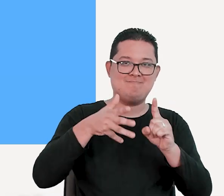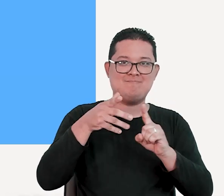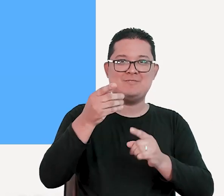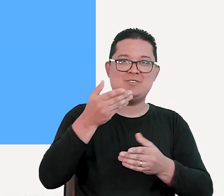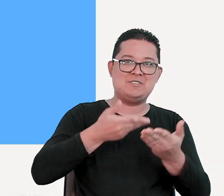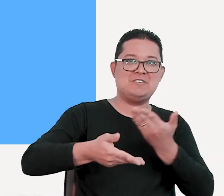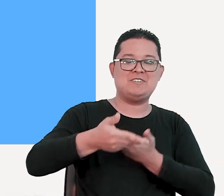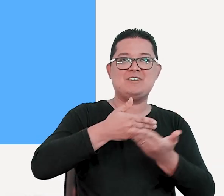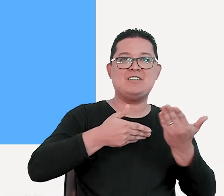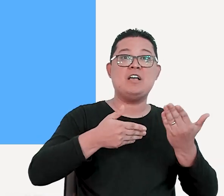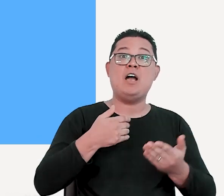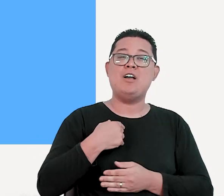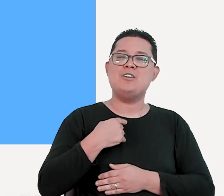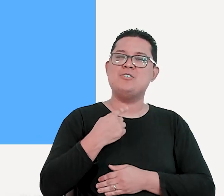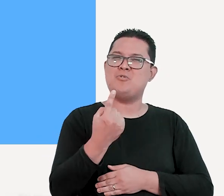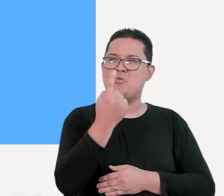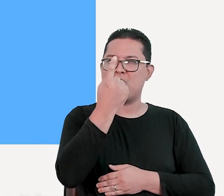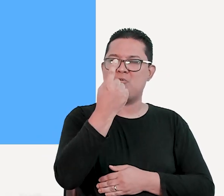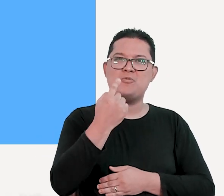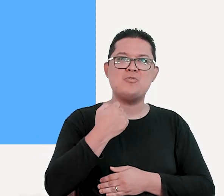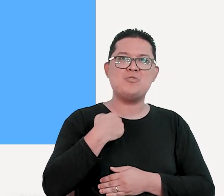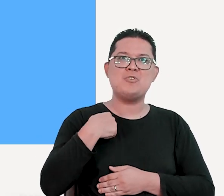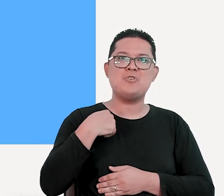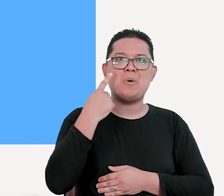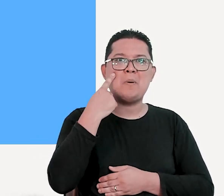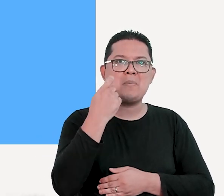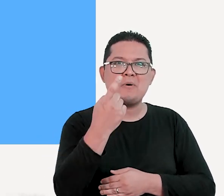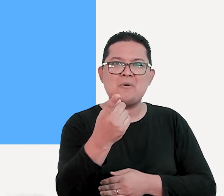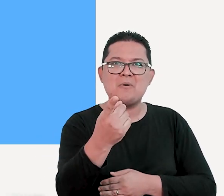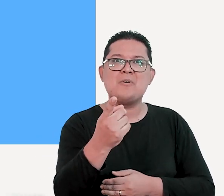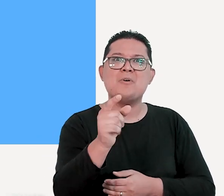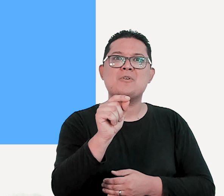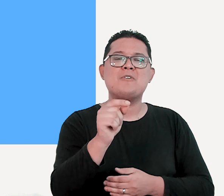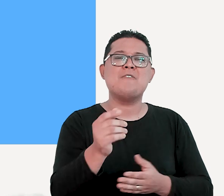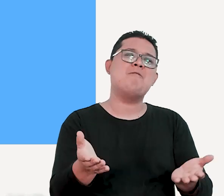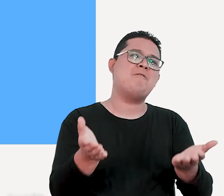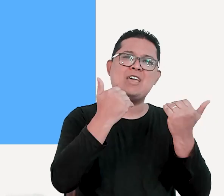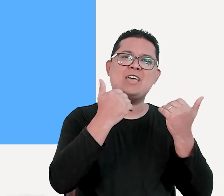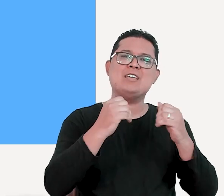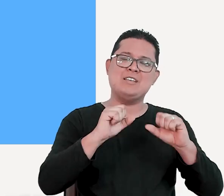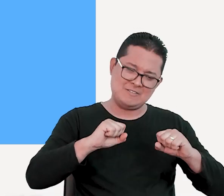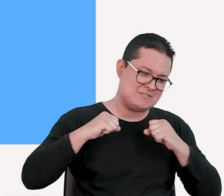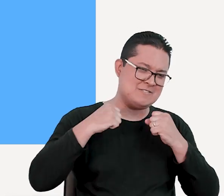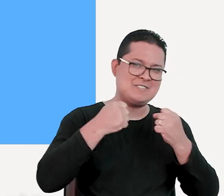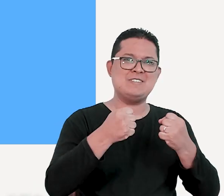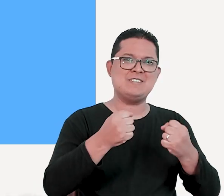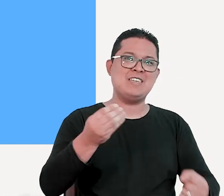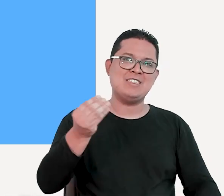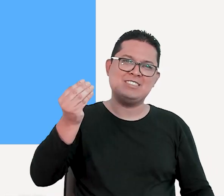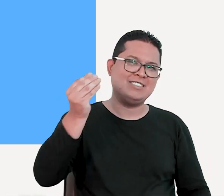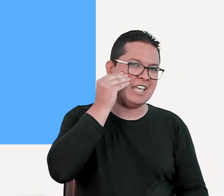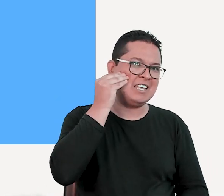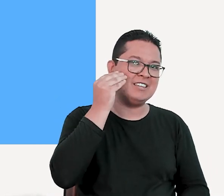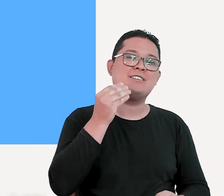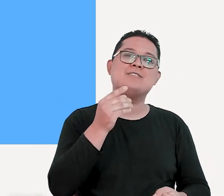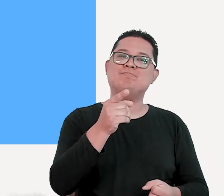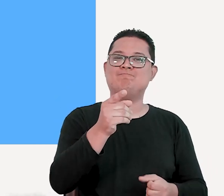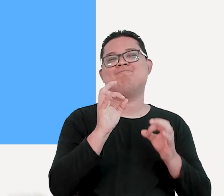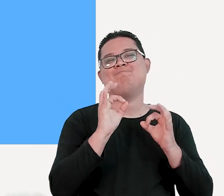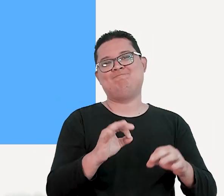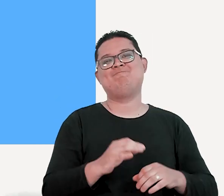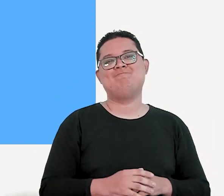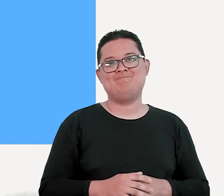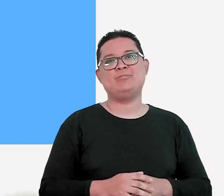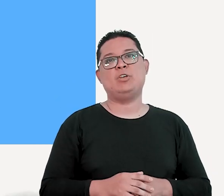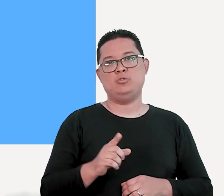coisa, um ponto que você falou assim: vai, se joga, tenta. É isso. Acho que no fim do